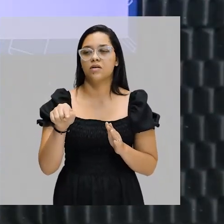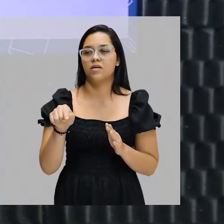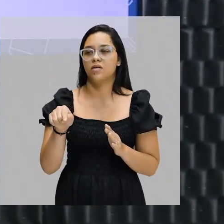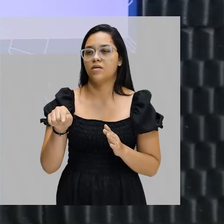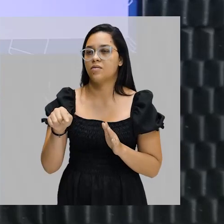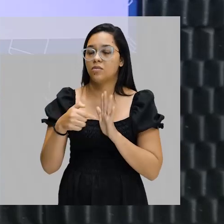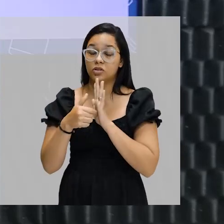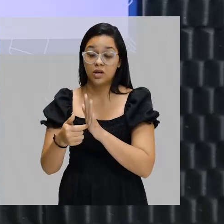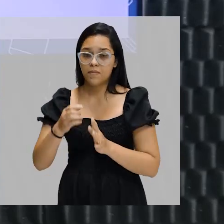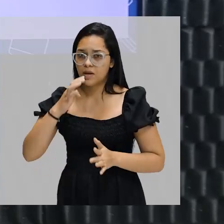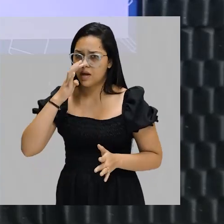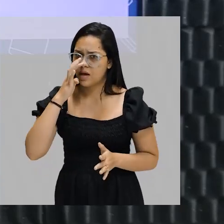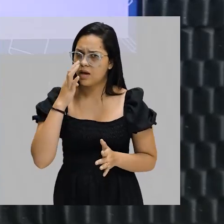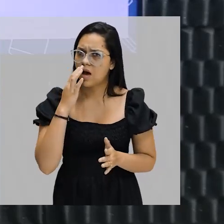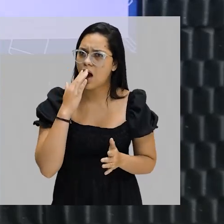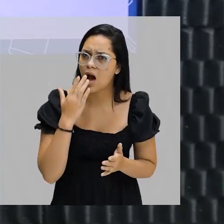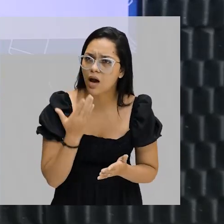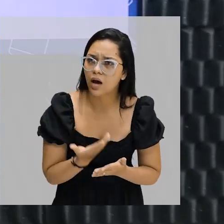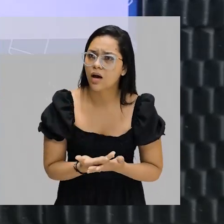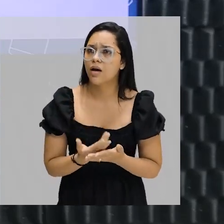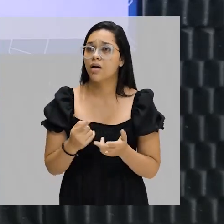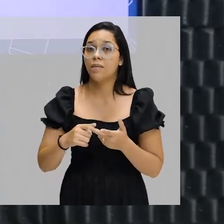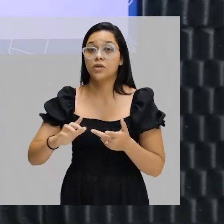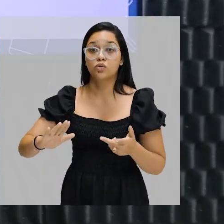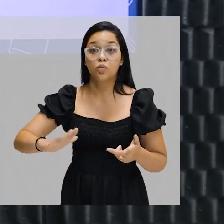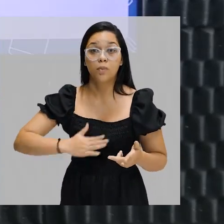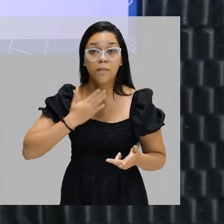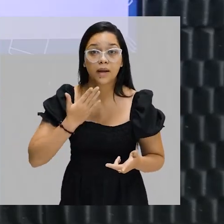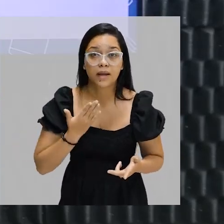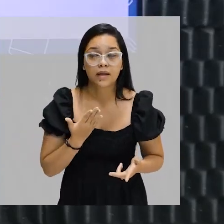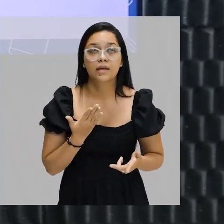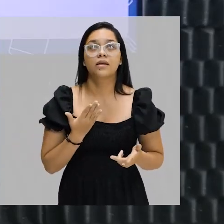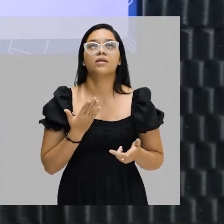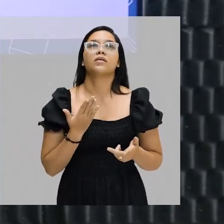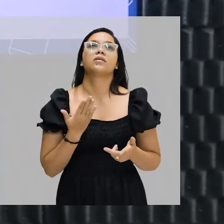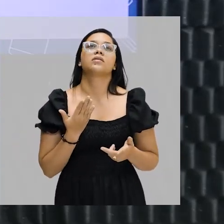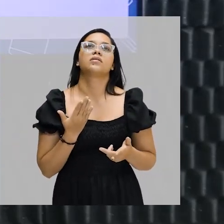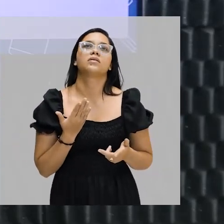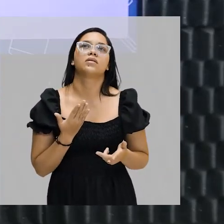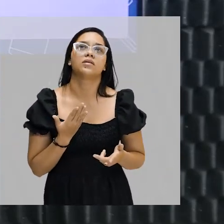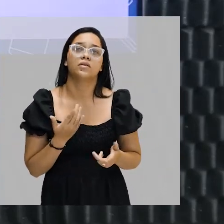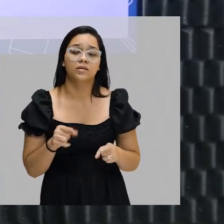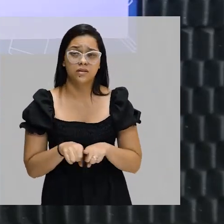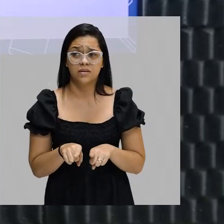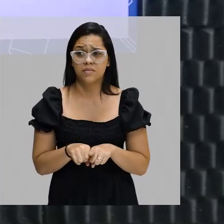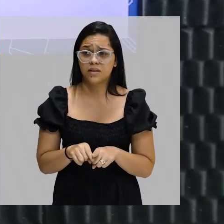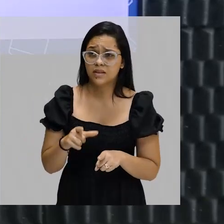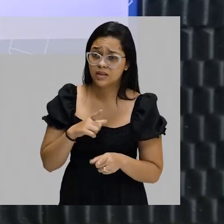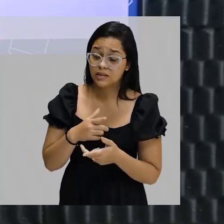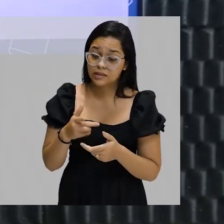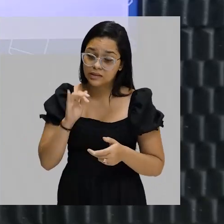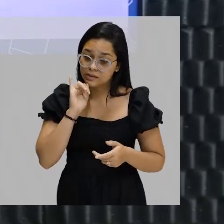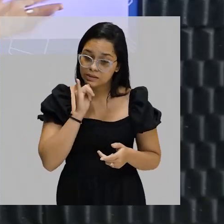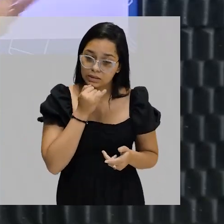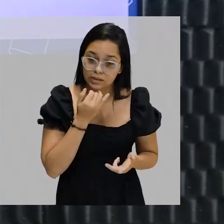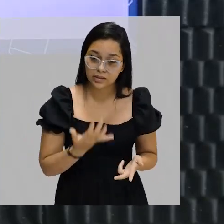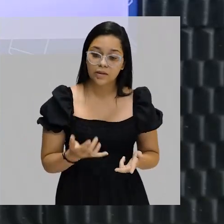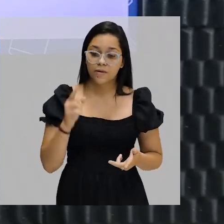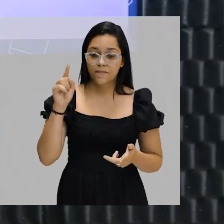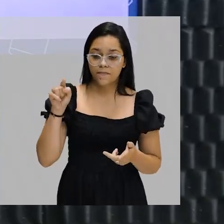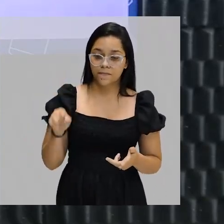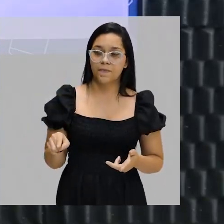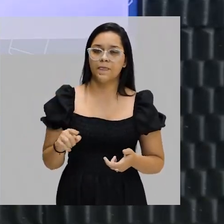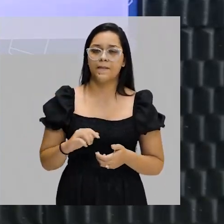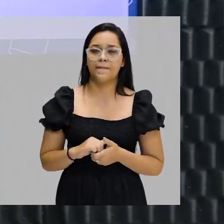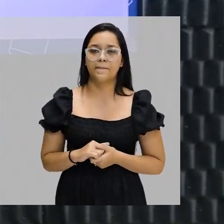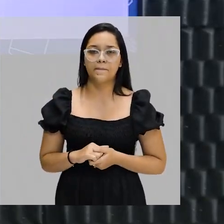exclamação vai indicar uma admiração uma surpresa tá até mesmo uma dessa opção então ponto de exclamação